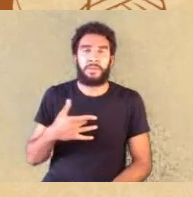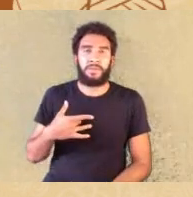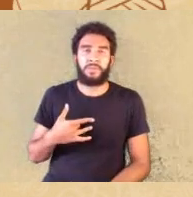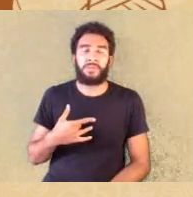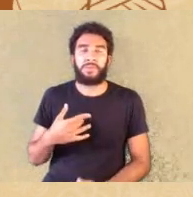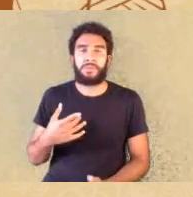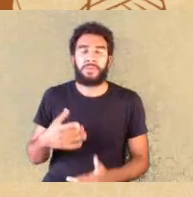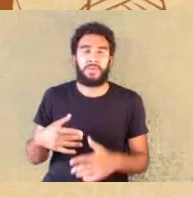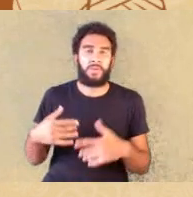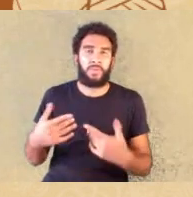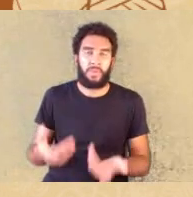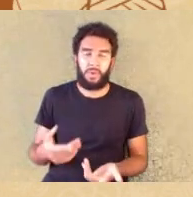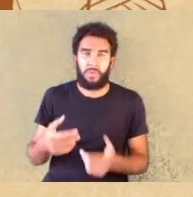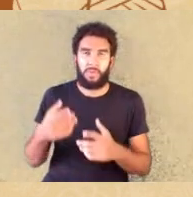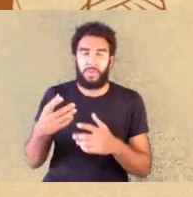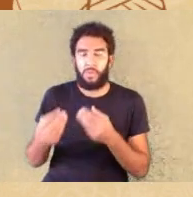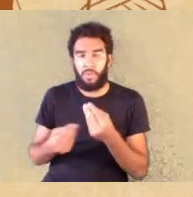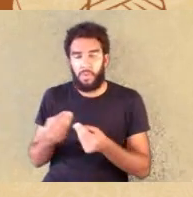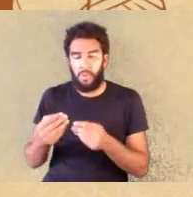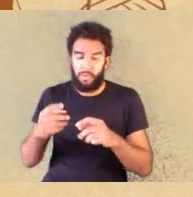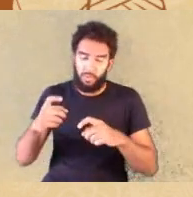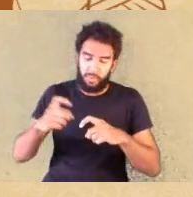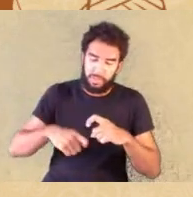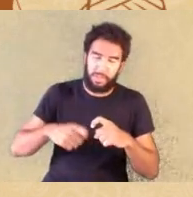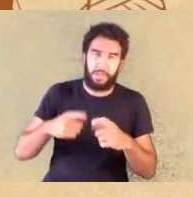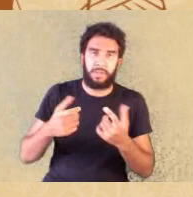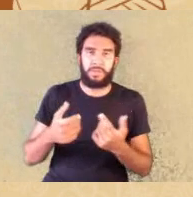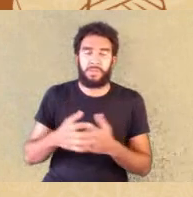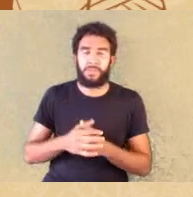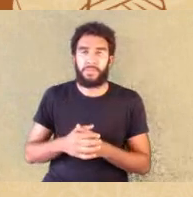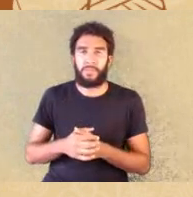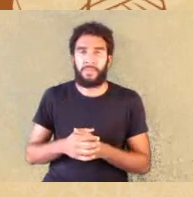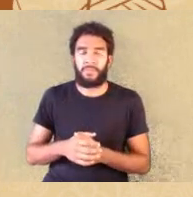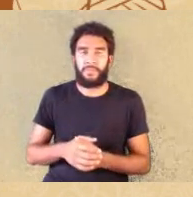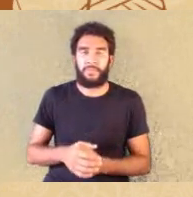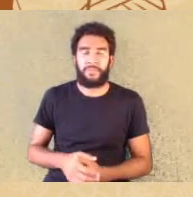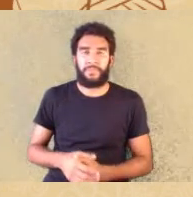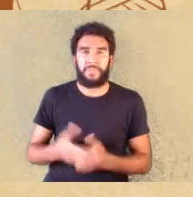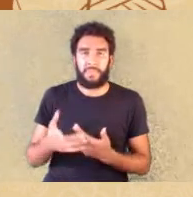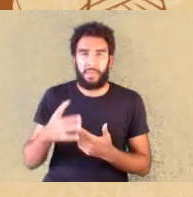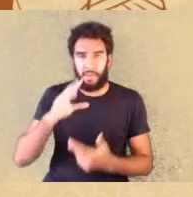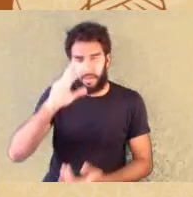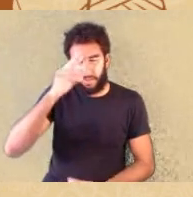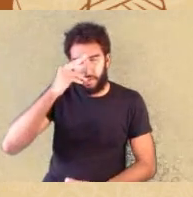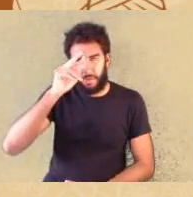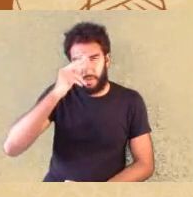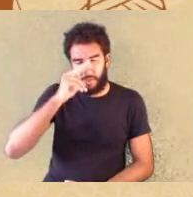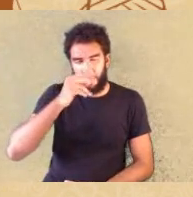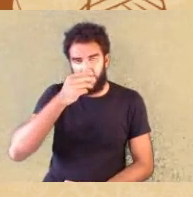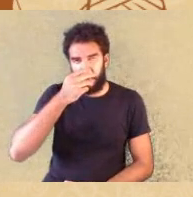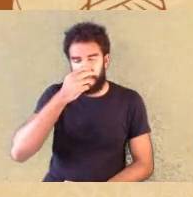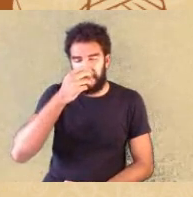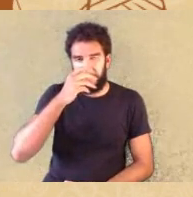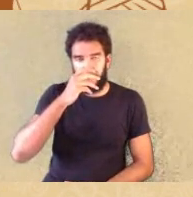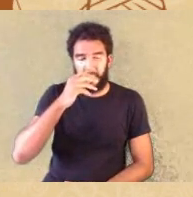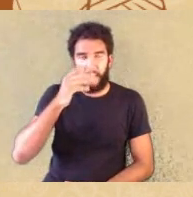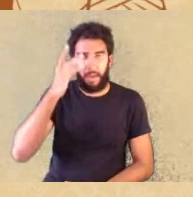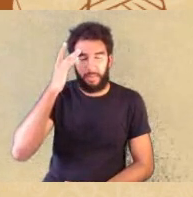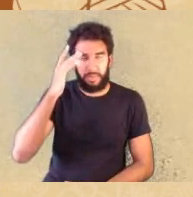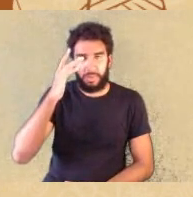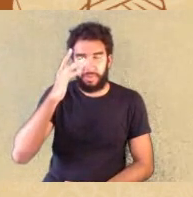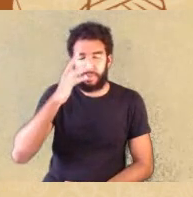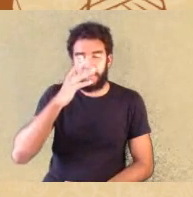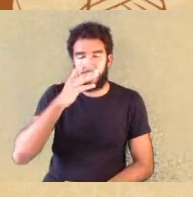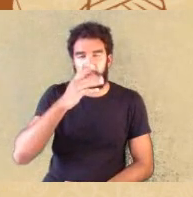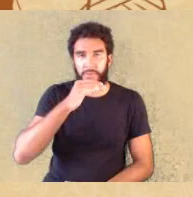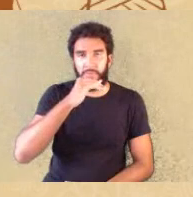tudo que tivesse a ver com saúde da população LGBT fosse saúde sexual, entendem? Ou ligada a HIV-AIDS. Então, tem muitos dados que